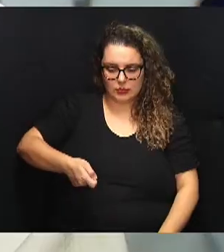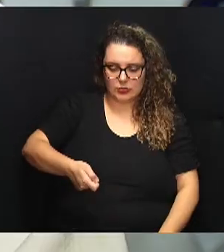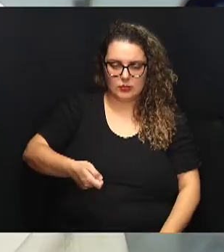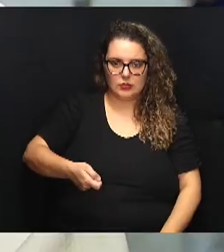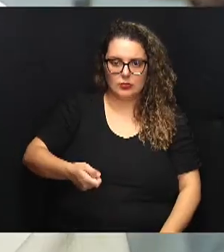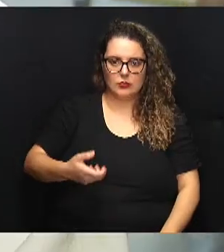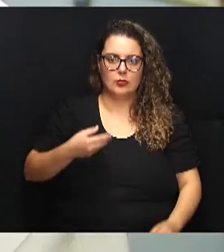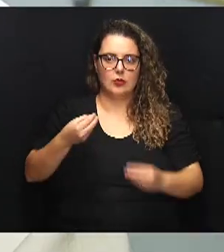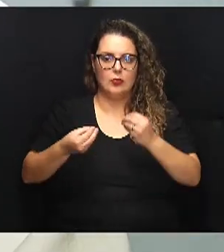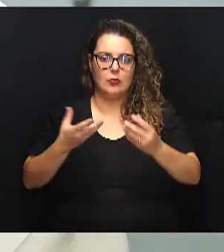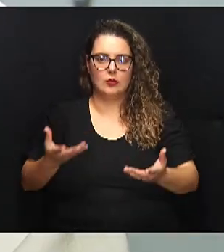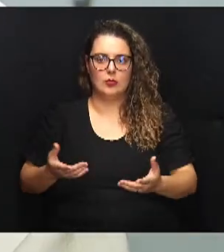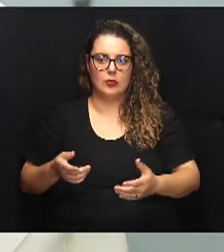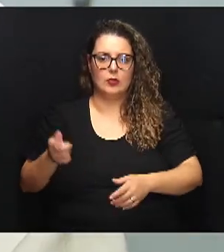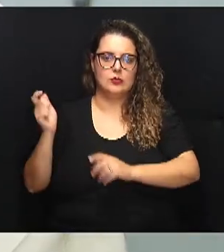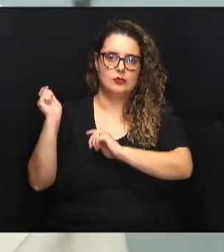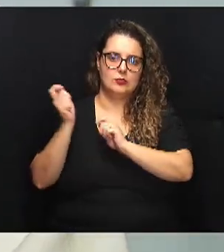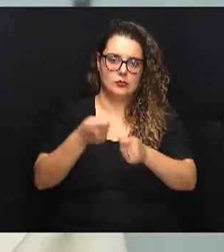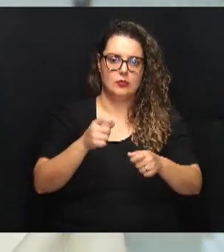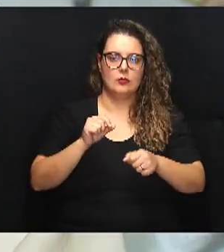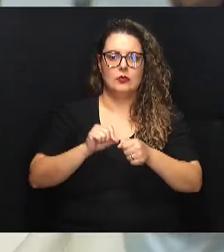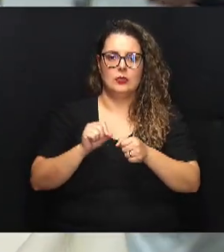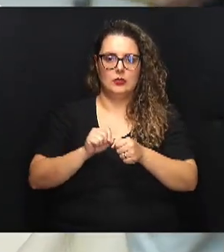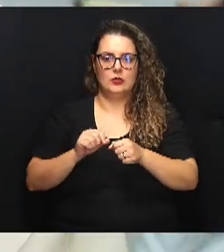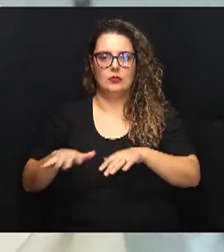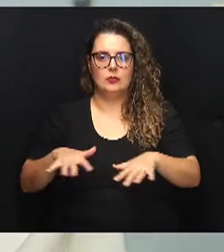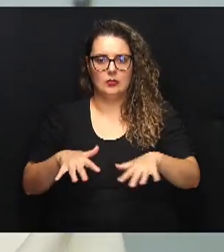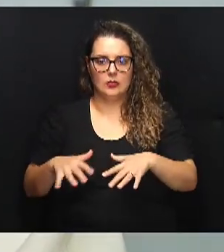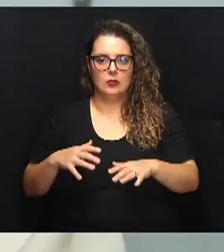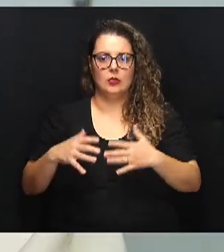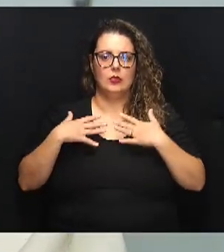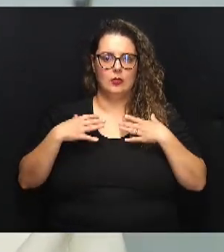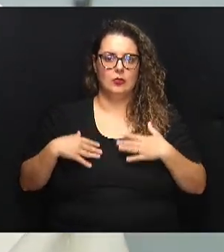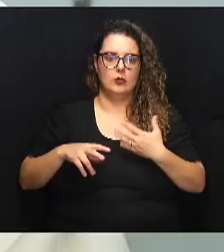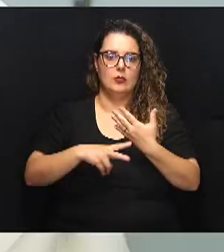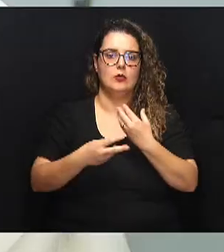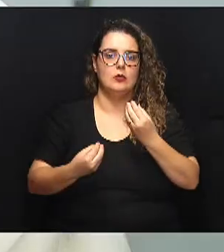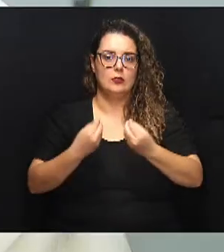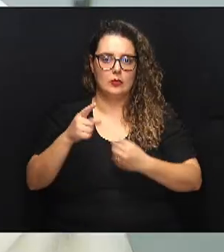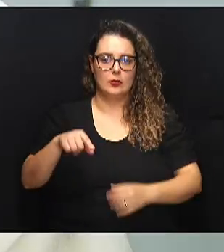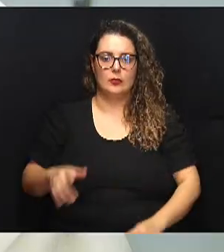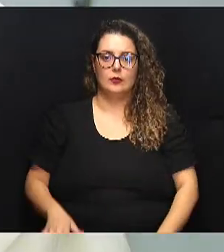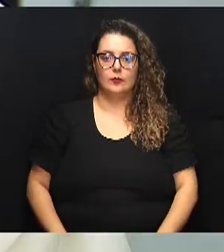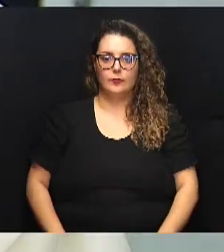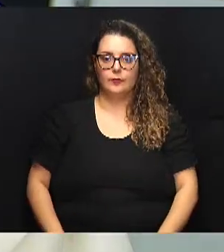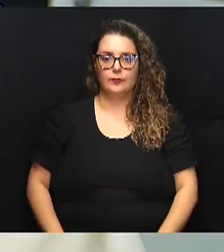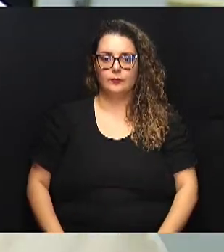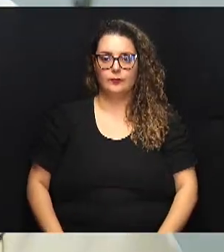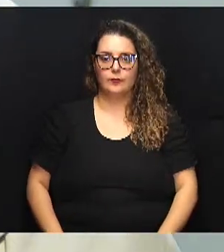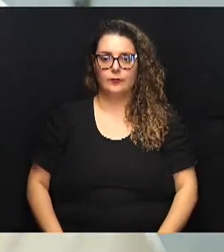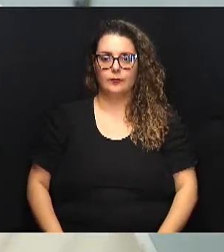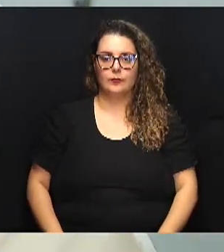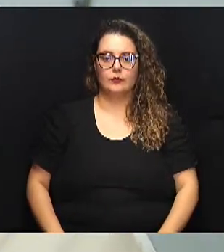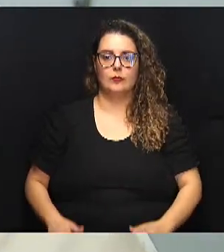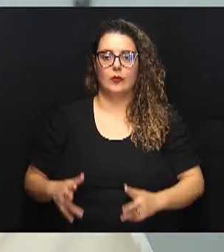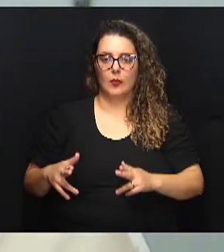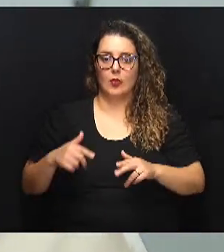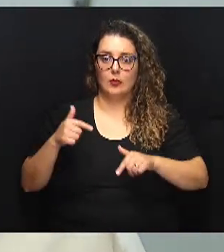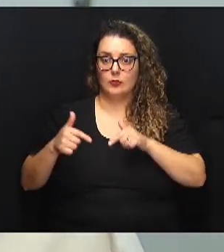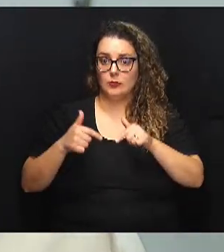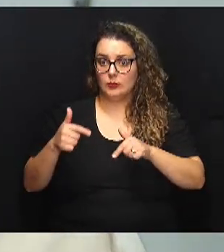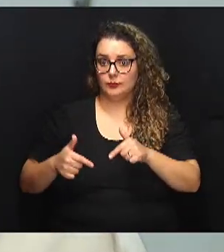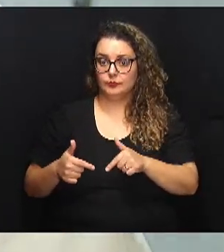espada, de executar o movimento, o corpo influencia também, como que é? Como se a gente for trabalhar com